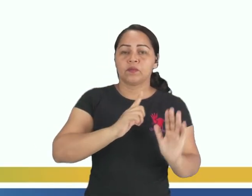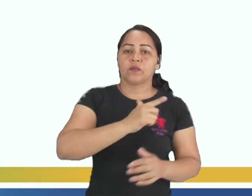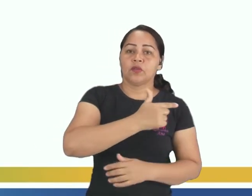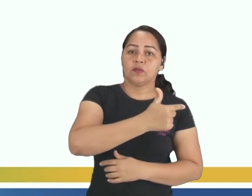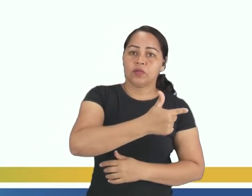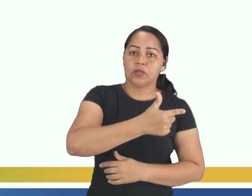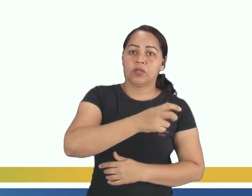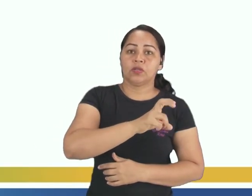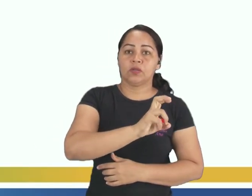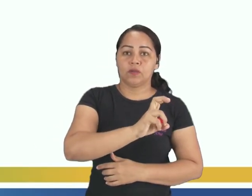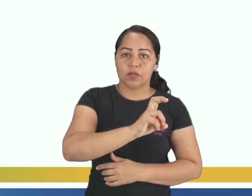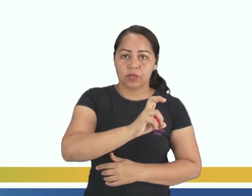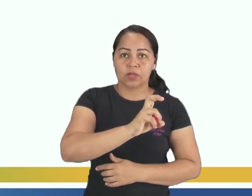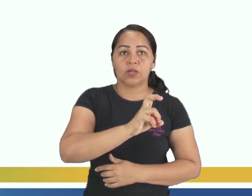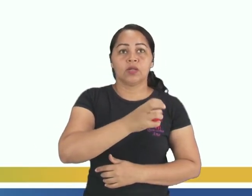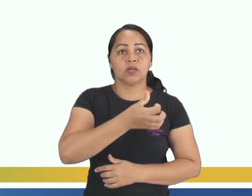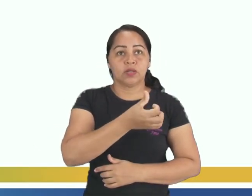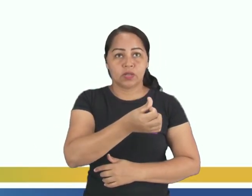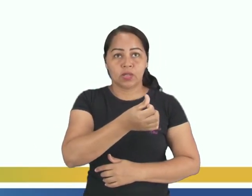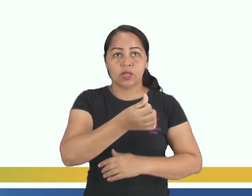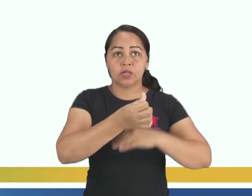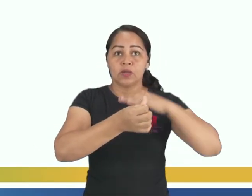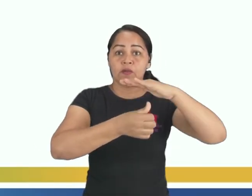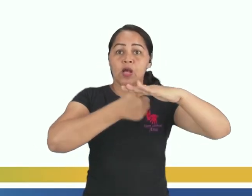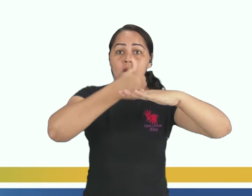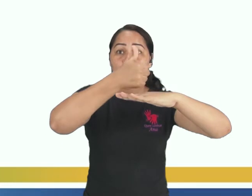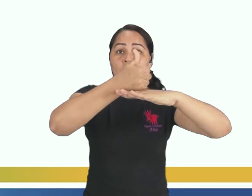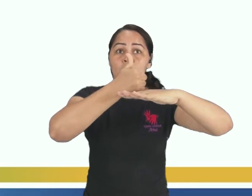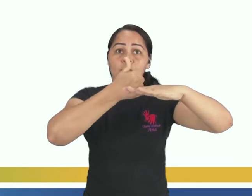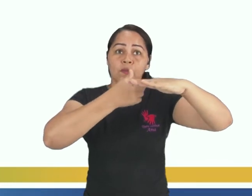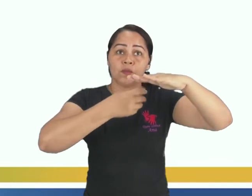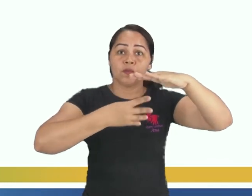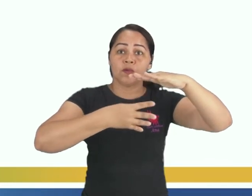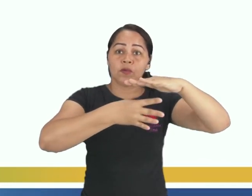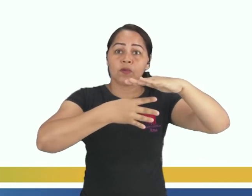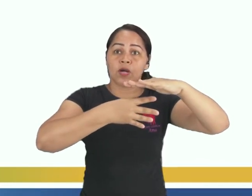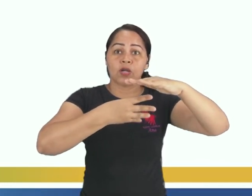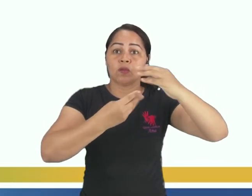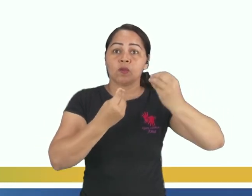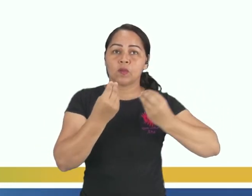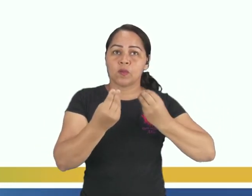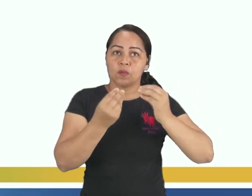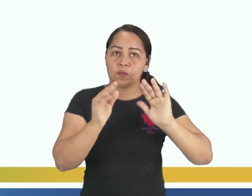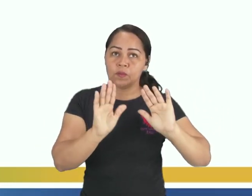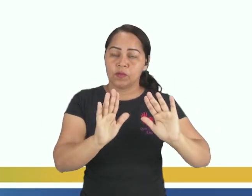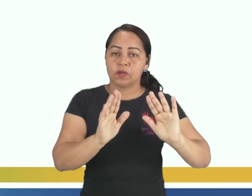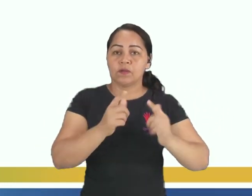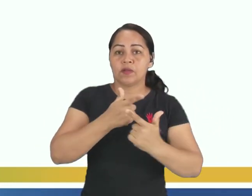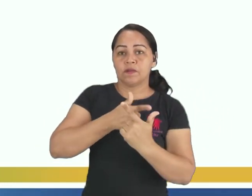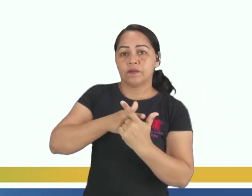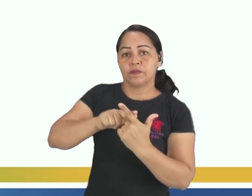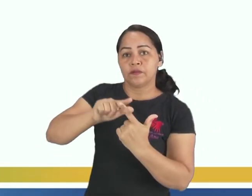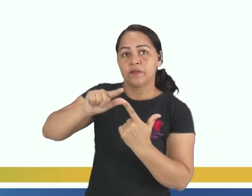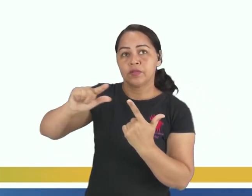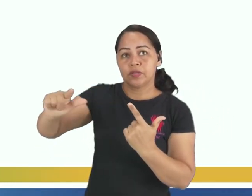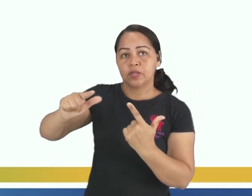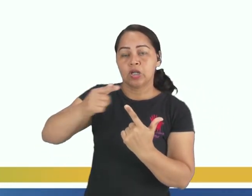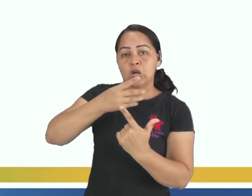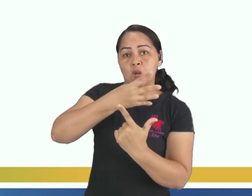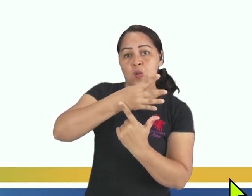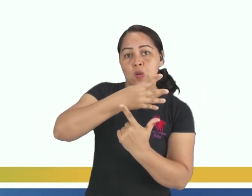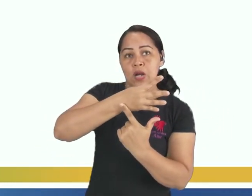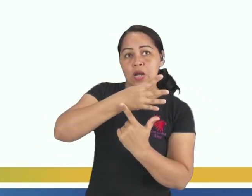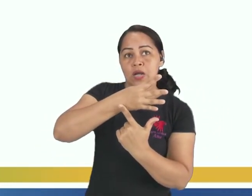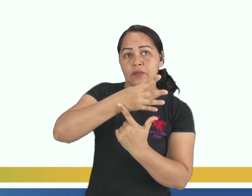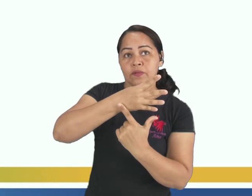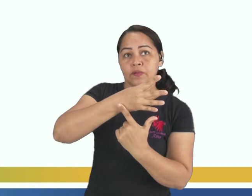expoente fracionário. A gente pode, então, aplicar, né, a definição. Né? Primeiro, a gente